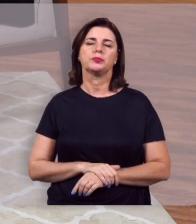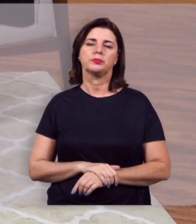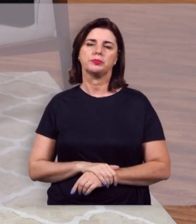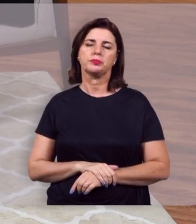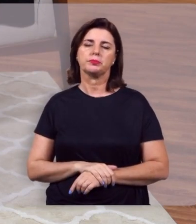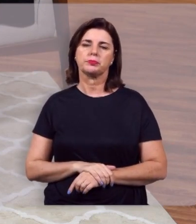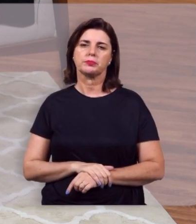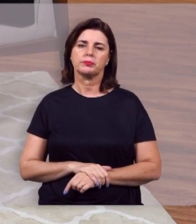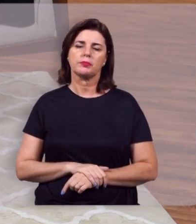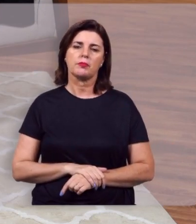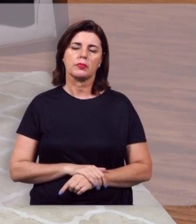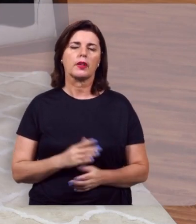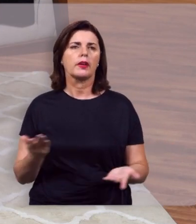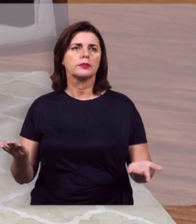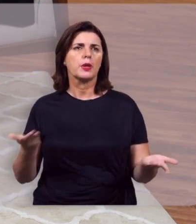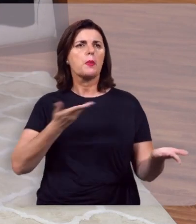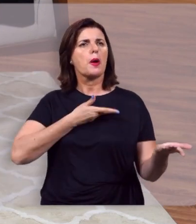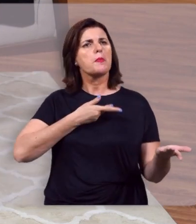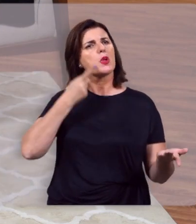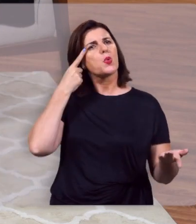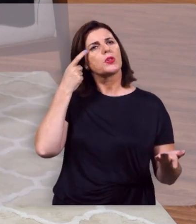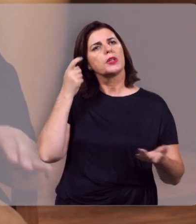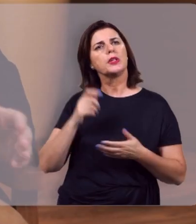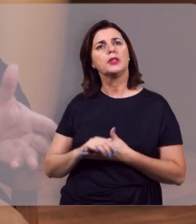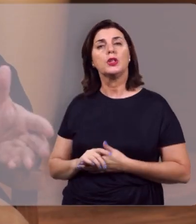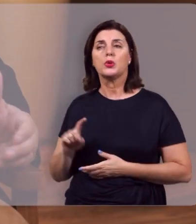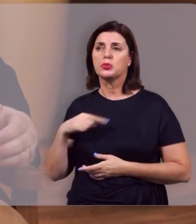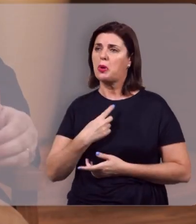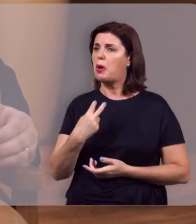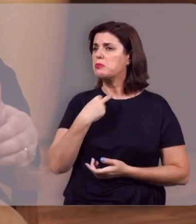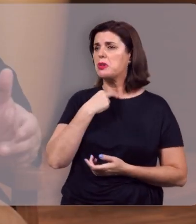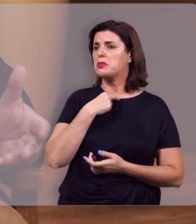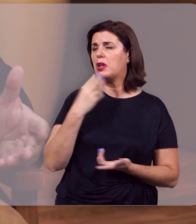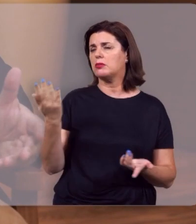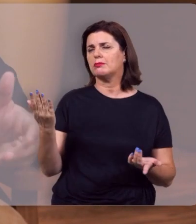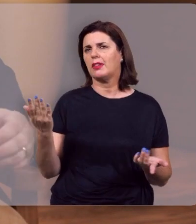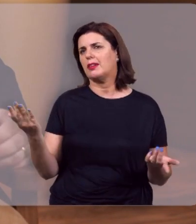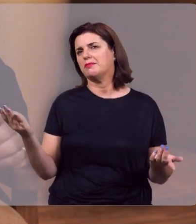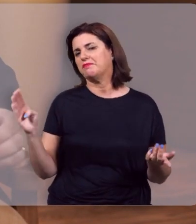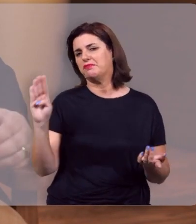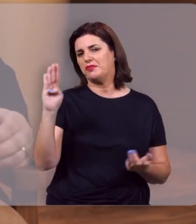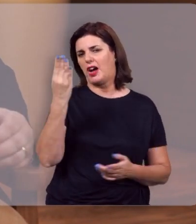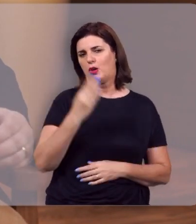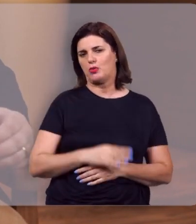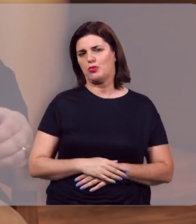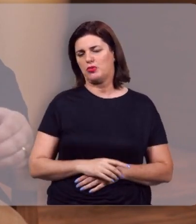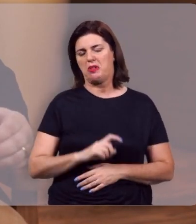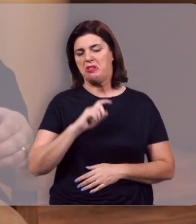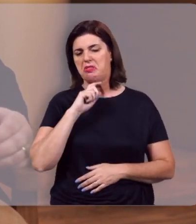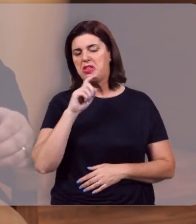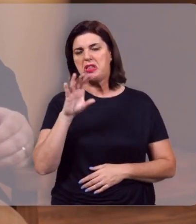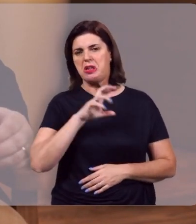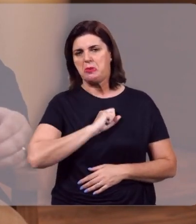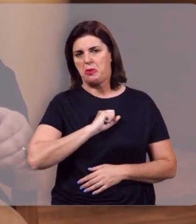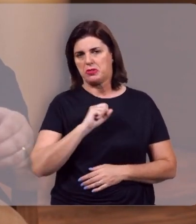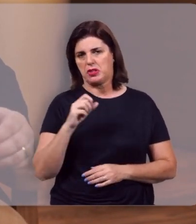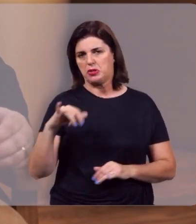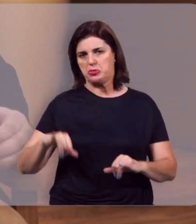que estão nos acompanhando? Meu amigo reverendo Rodrigo, nós não podemos ser hipócritas. Ninguém gosta de